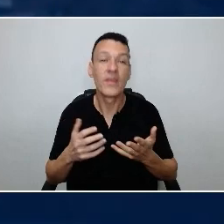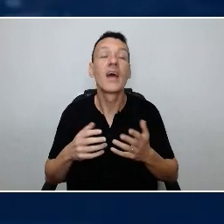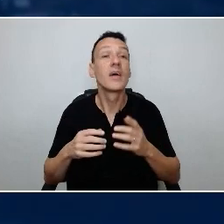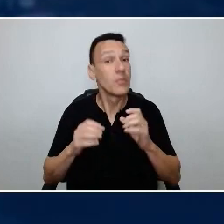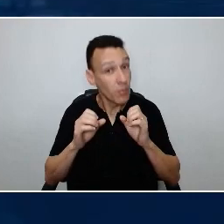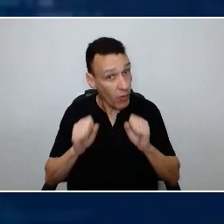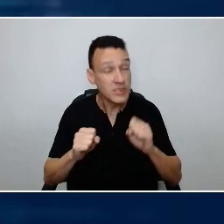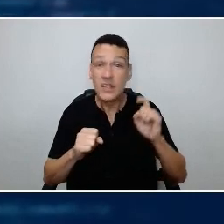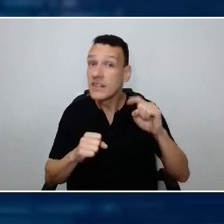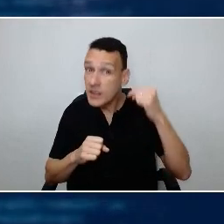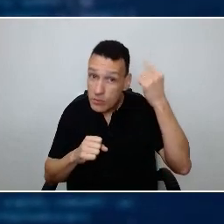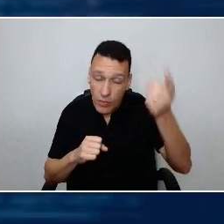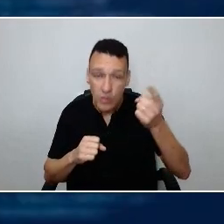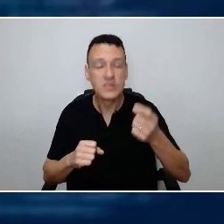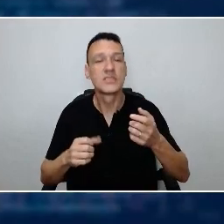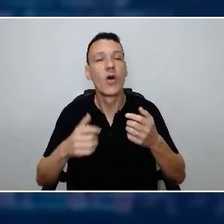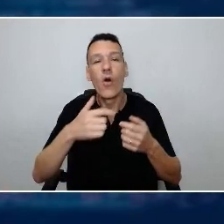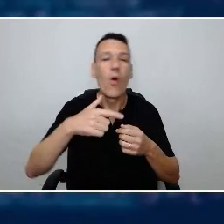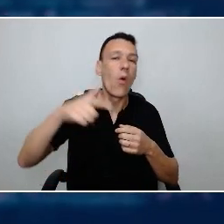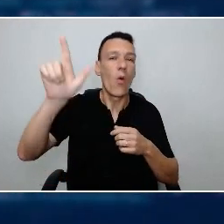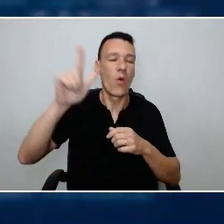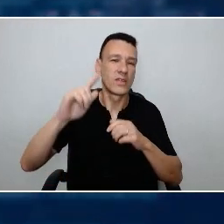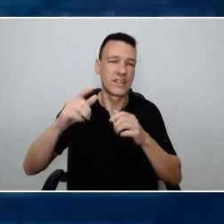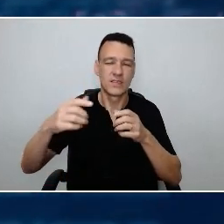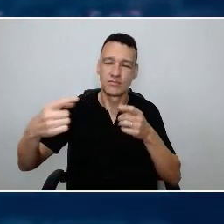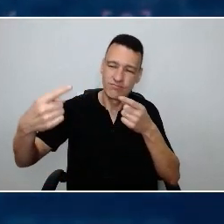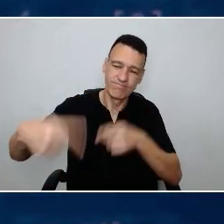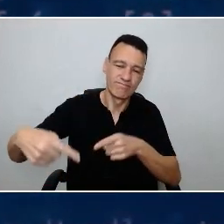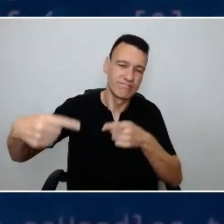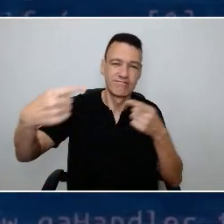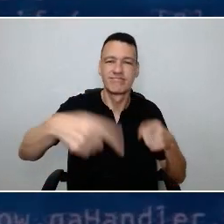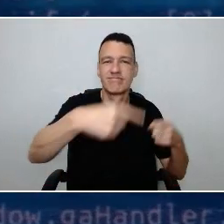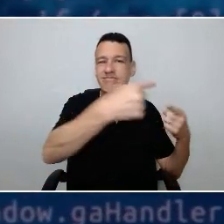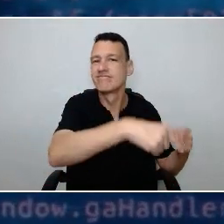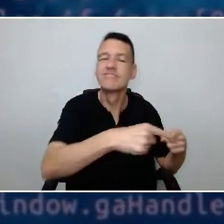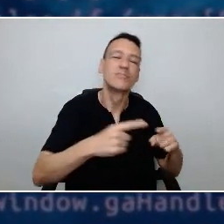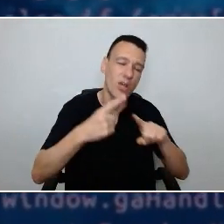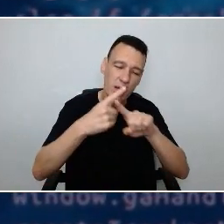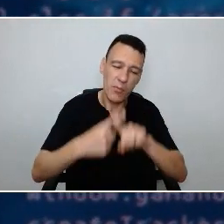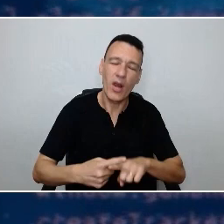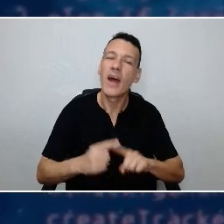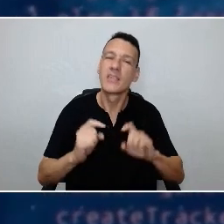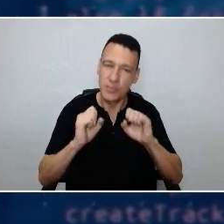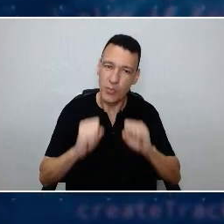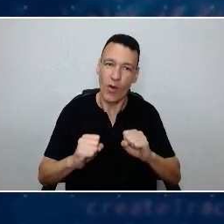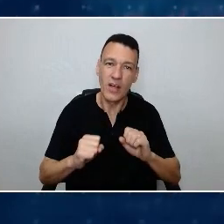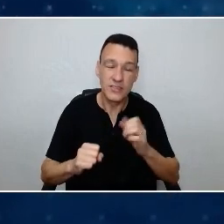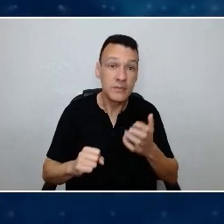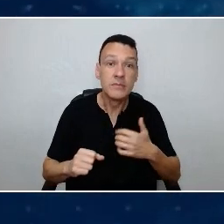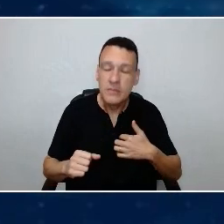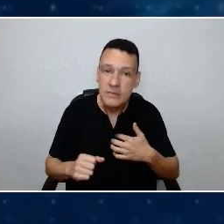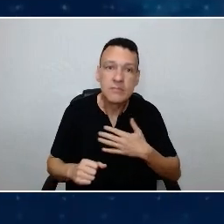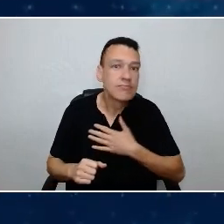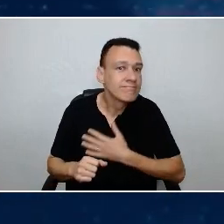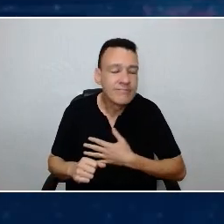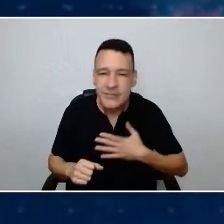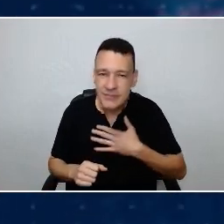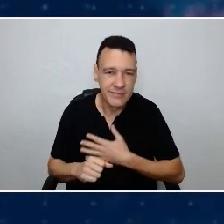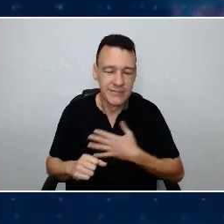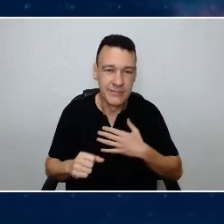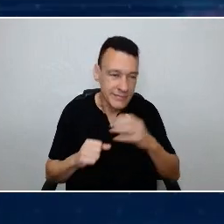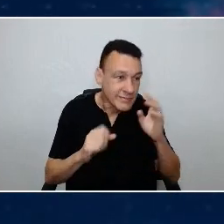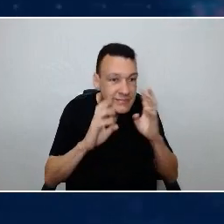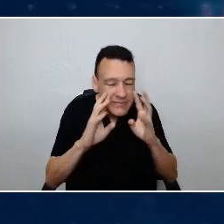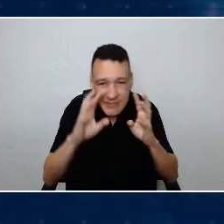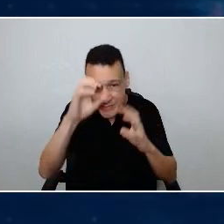um evento que eu me senti muito orgulhosa por aprender escutar bastante e enfim eu fiquei muito